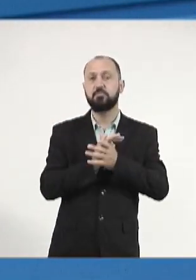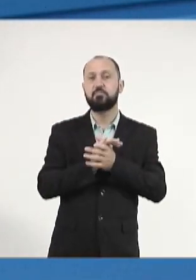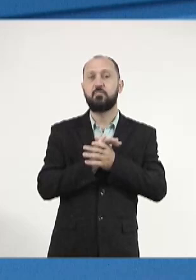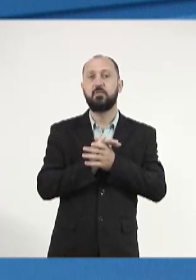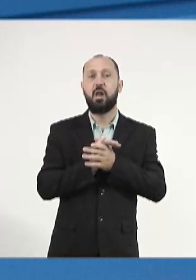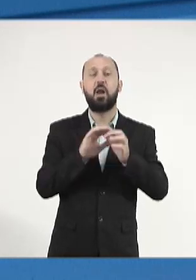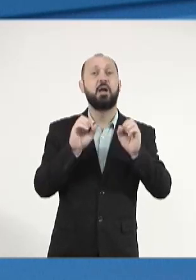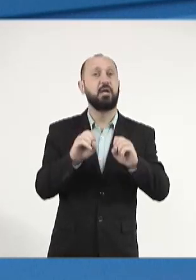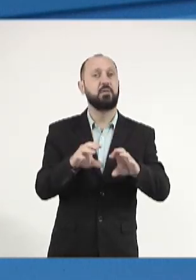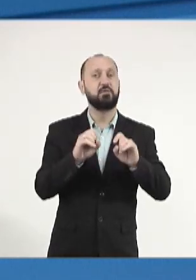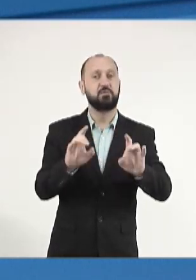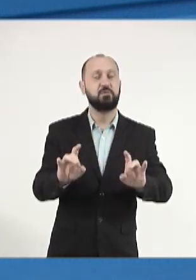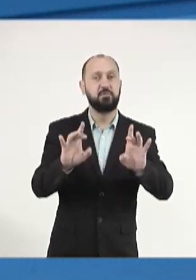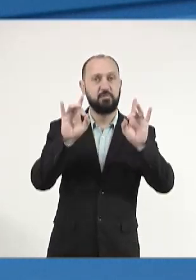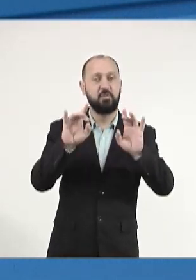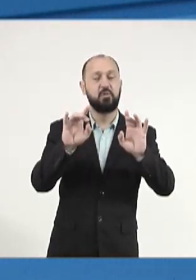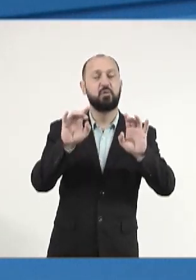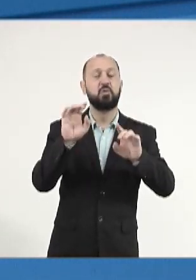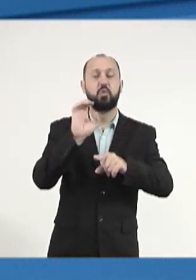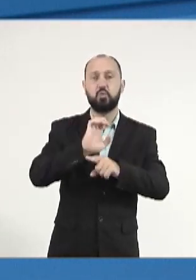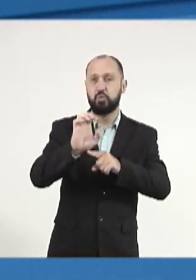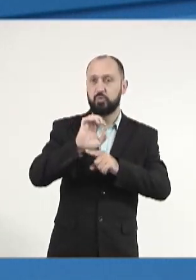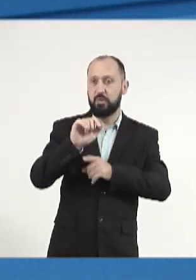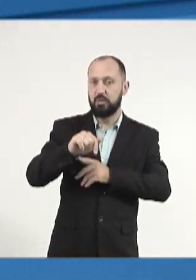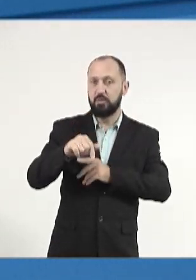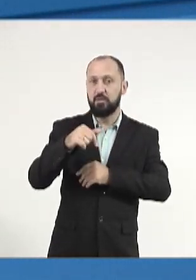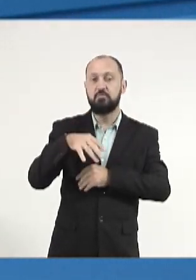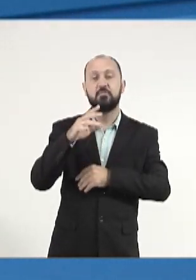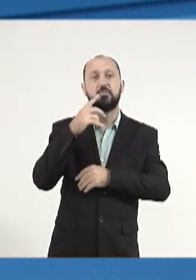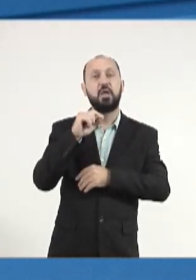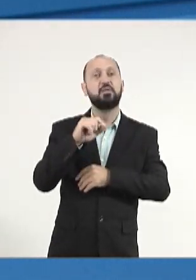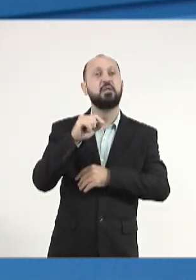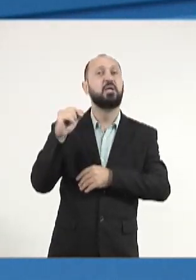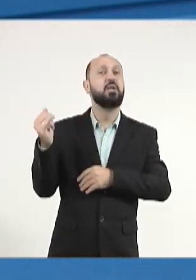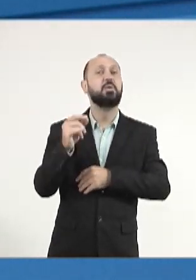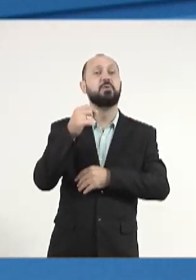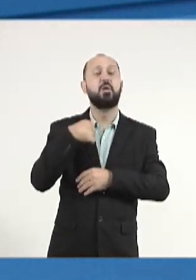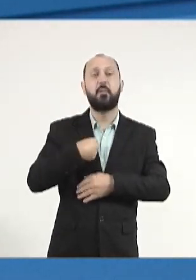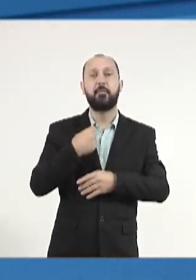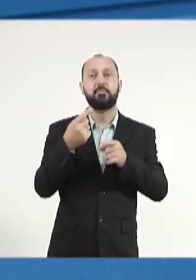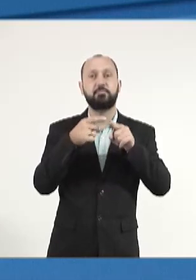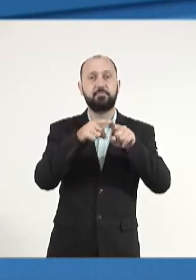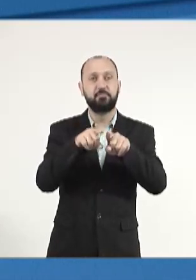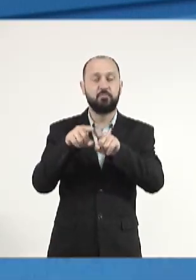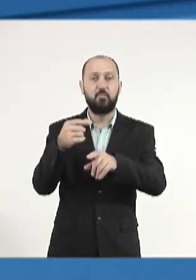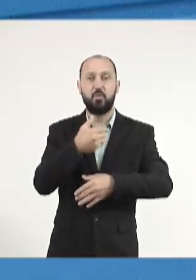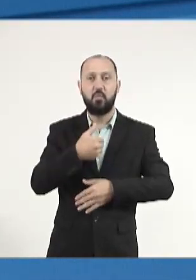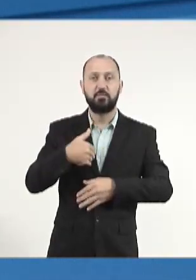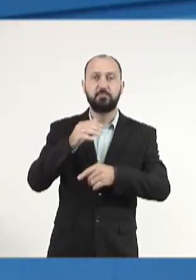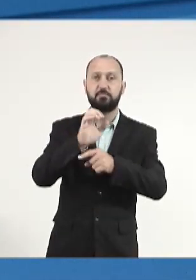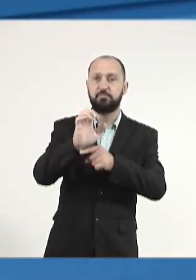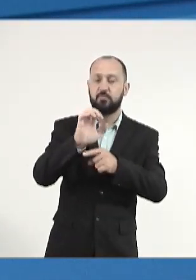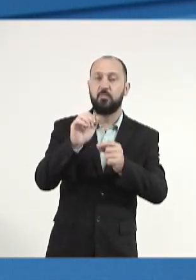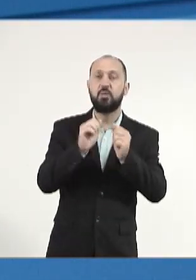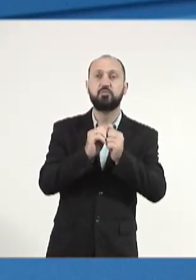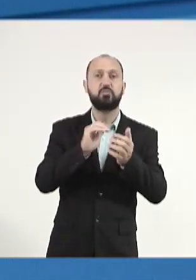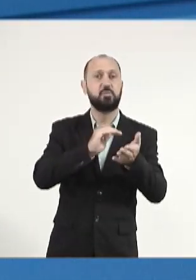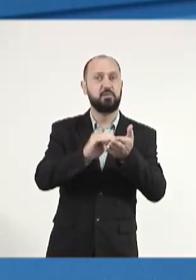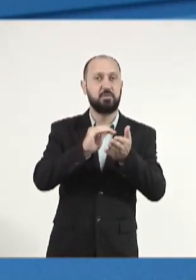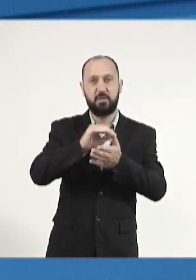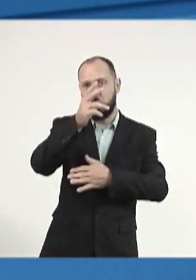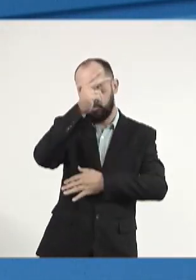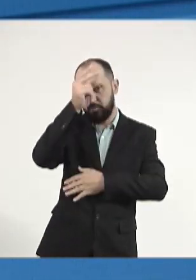a educação especial no Estado, na rede estadual, mas também é importante fazer parcerias do governo do Estado com as